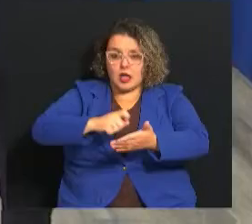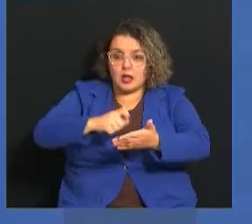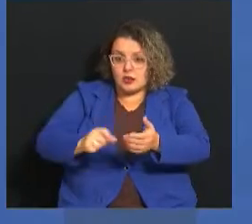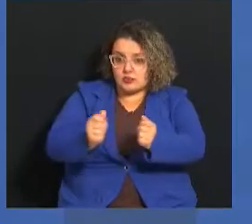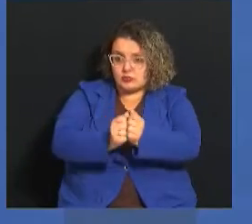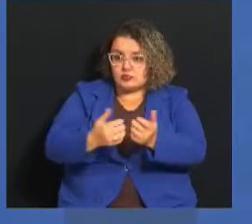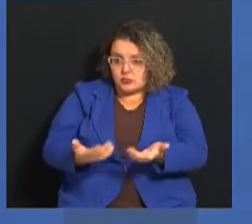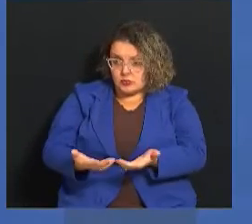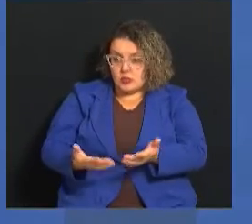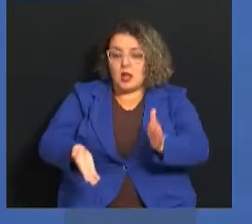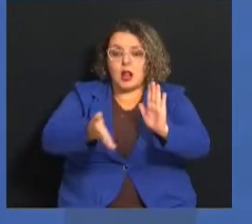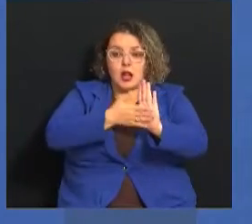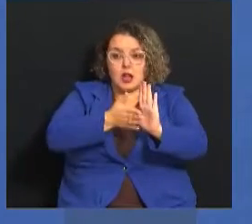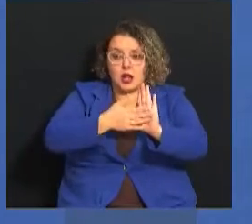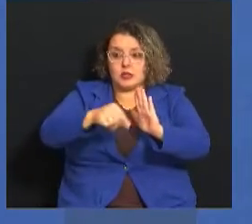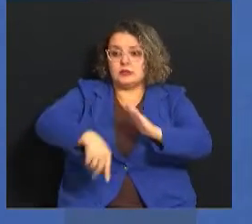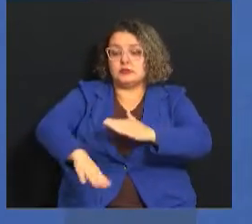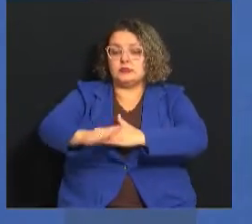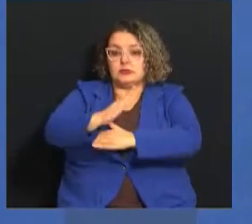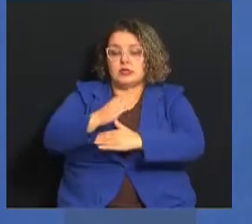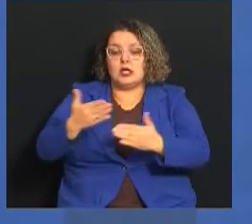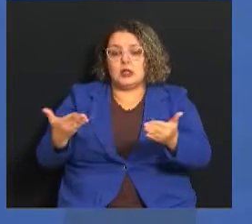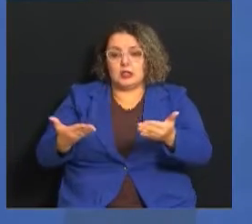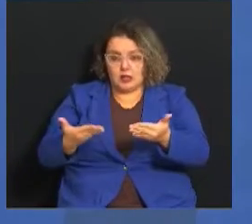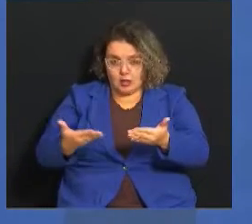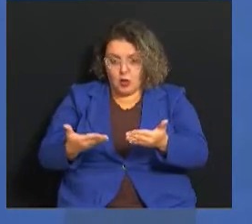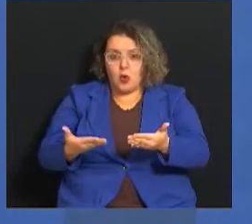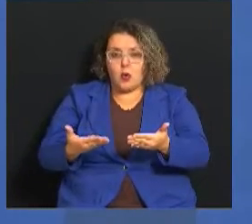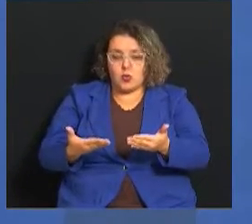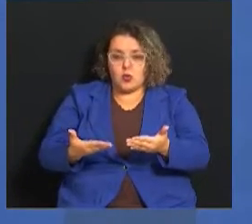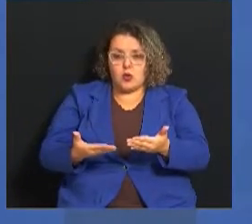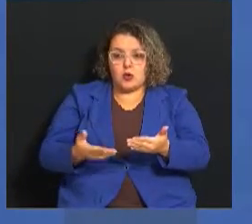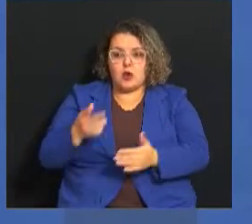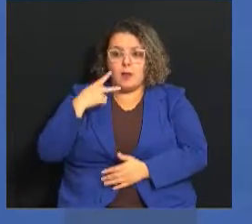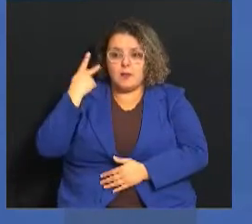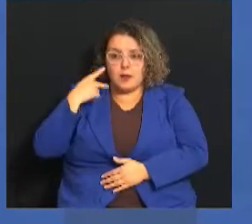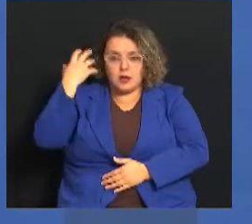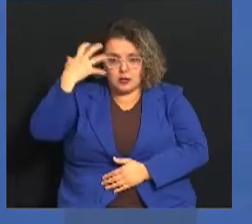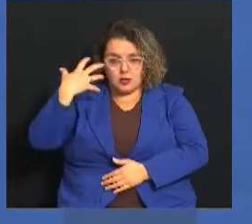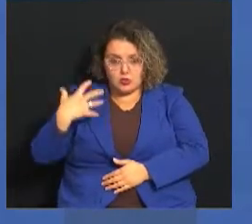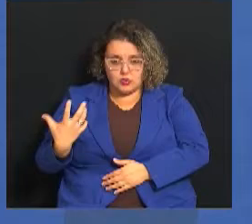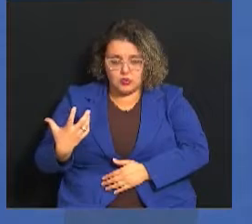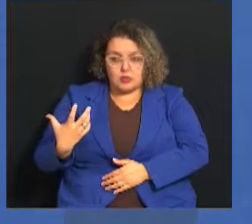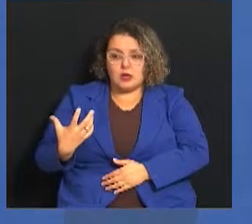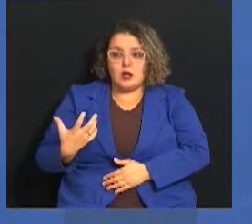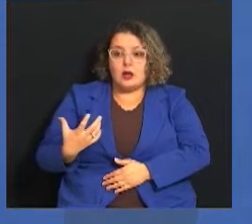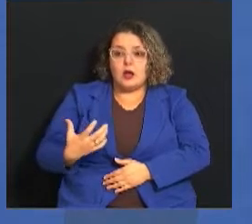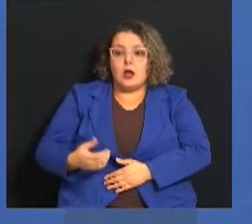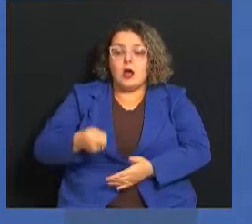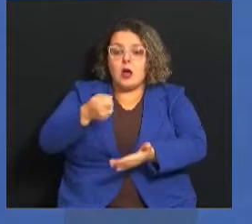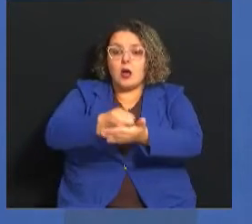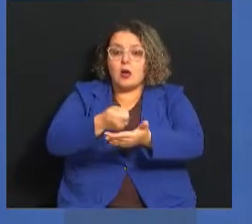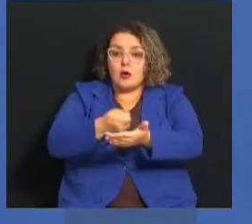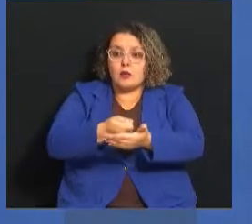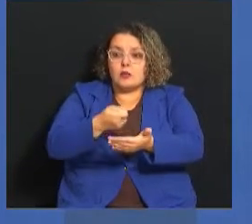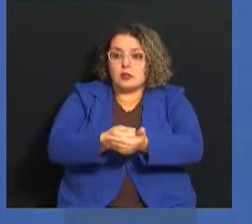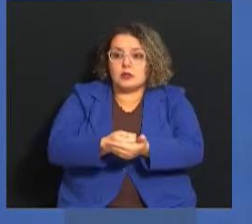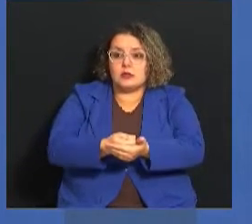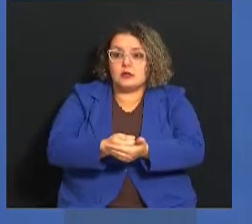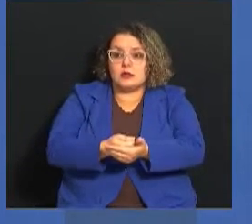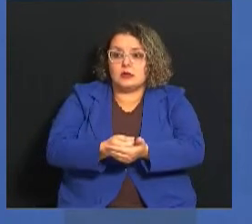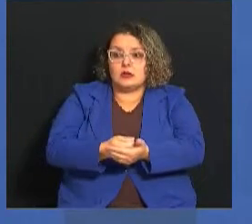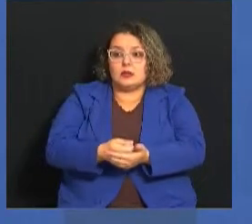apresentada, então, aqui na Câmara e agora subscrita pela vereadora estabelece a obrigatoriedade de haver